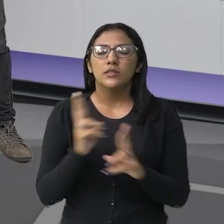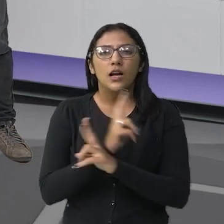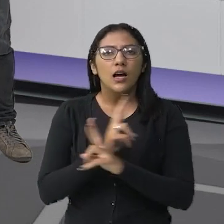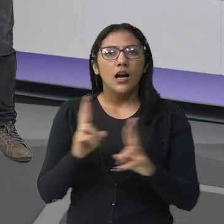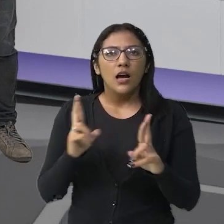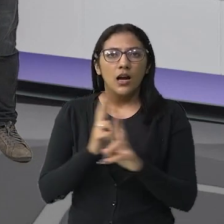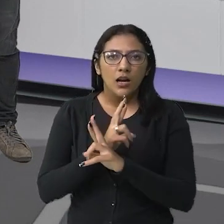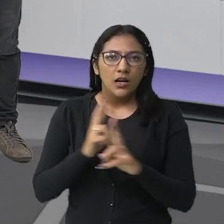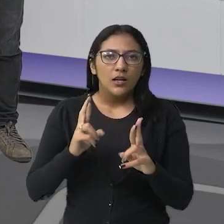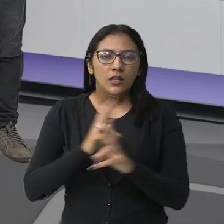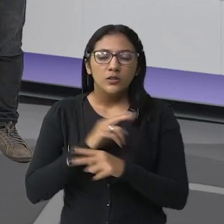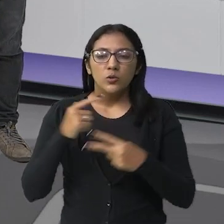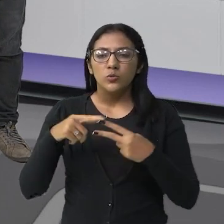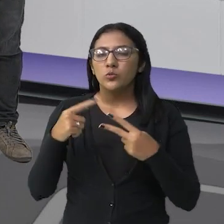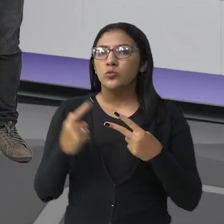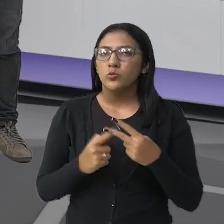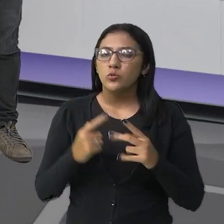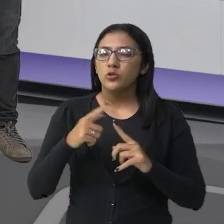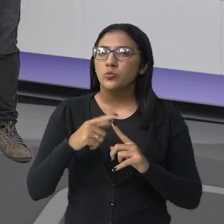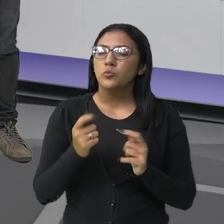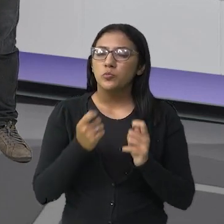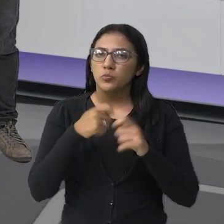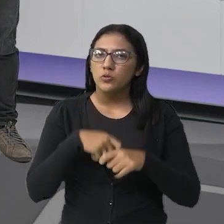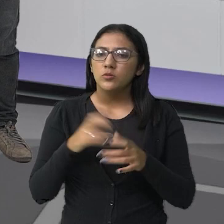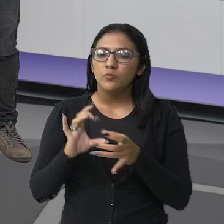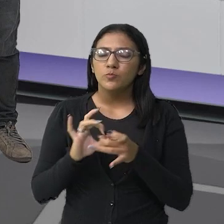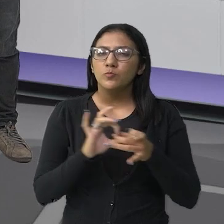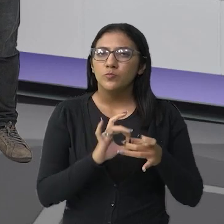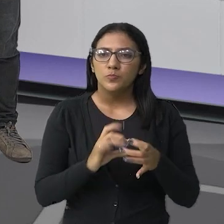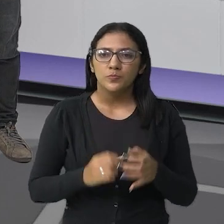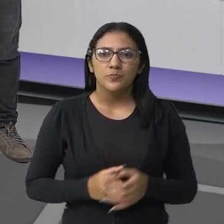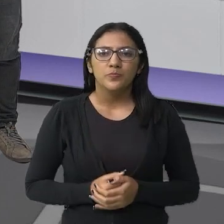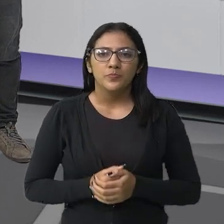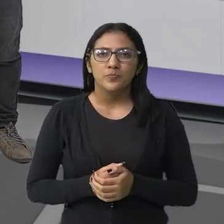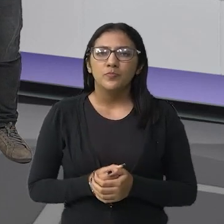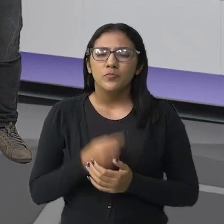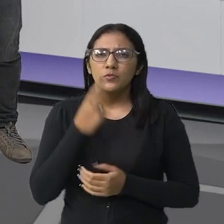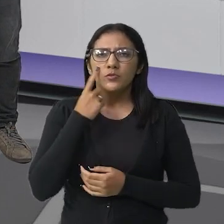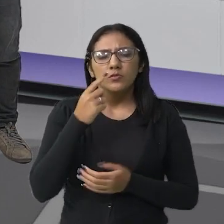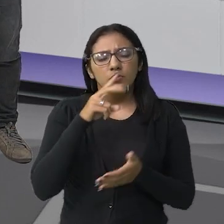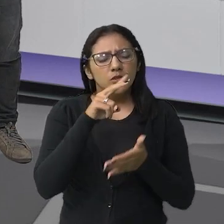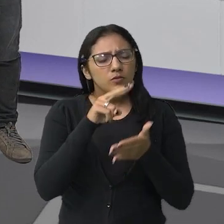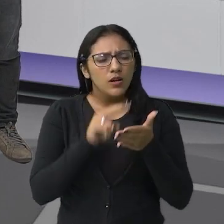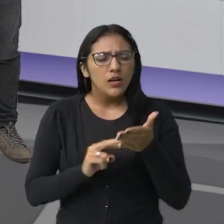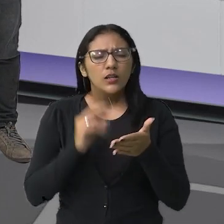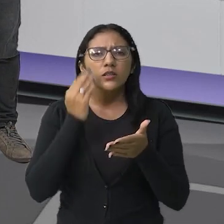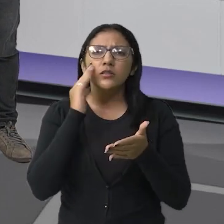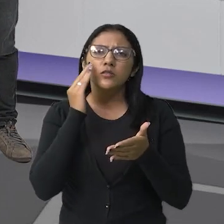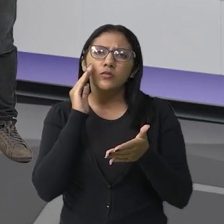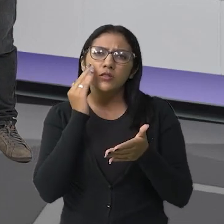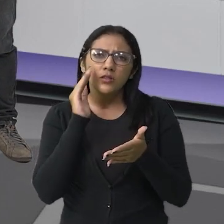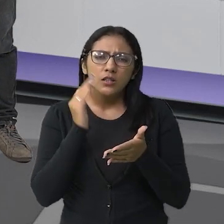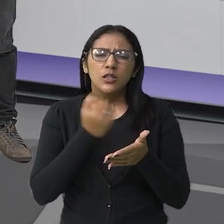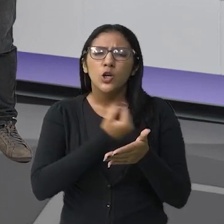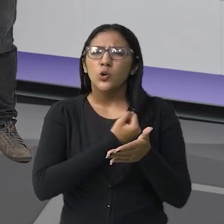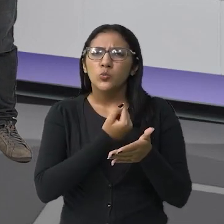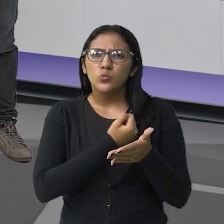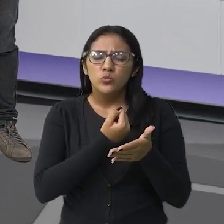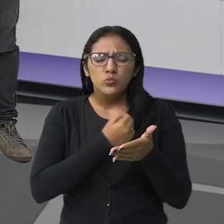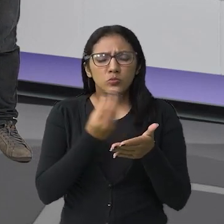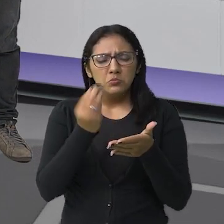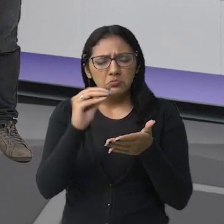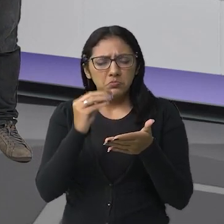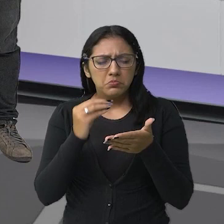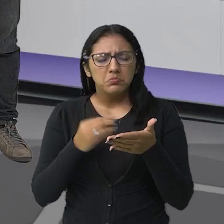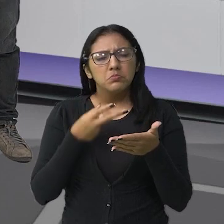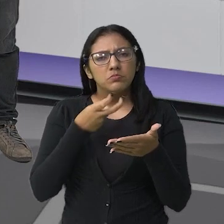relação entre as grandezas, né? Quando a gente tem lá o nosso probleminha, né, a gente vai catando lá os nossos valores